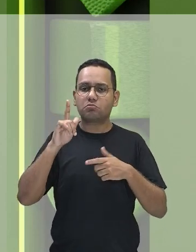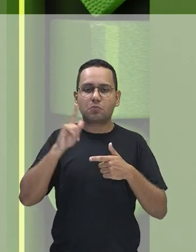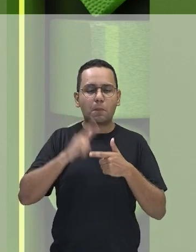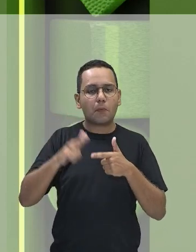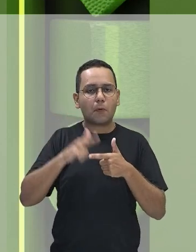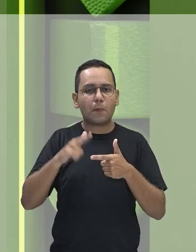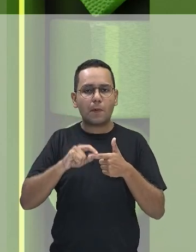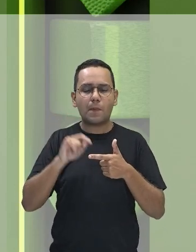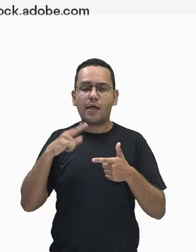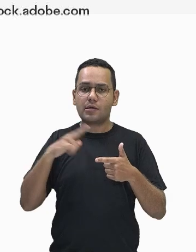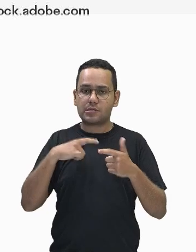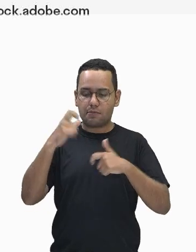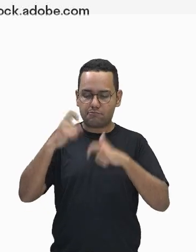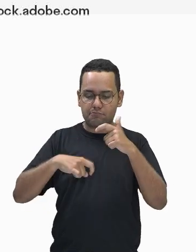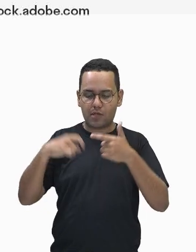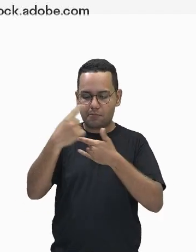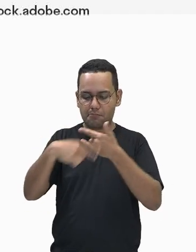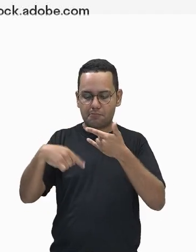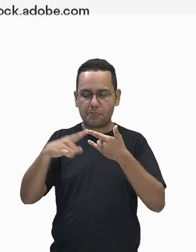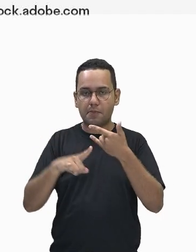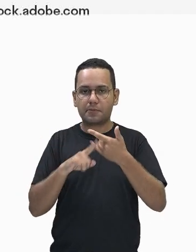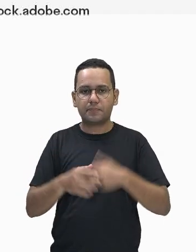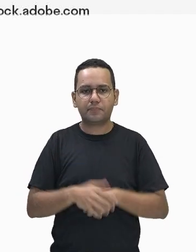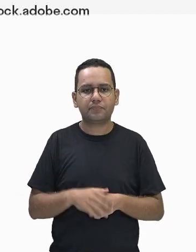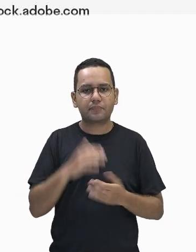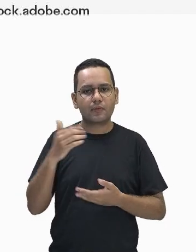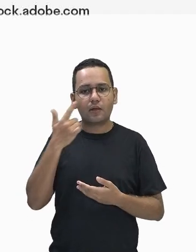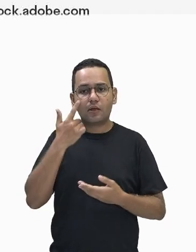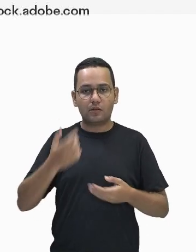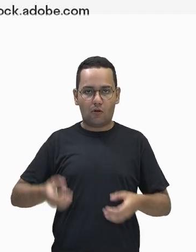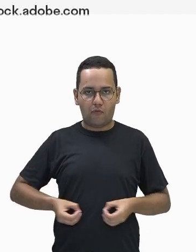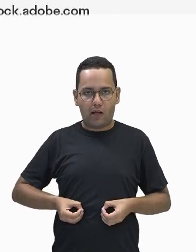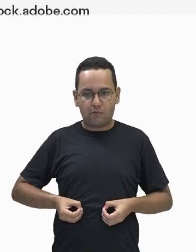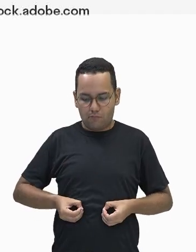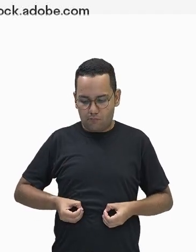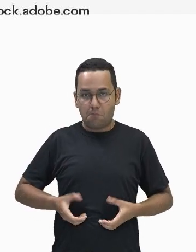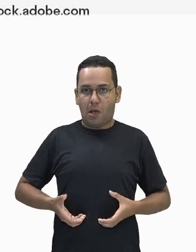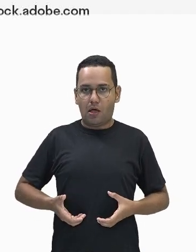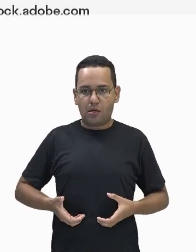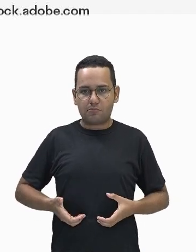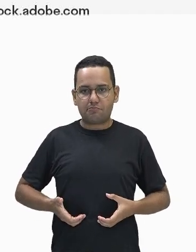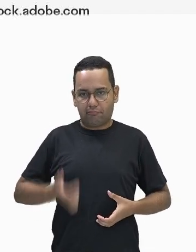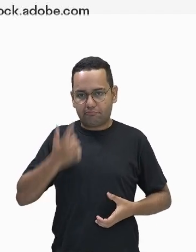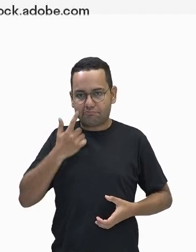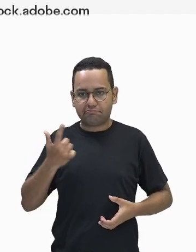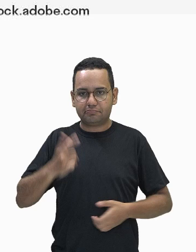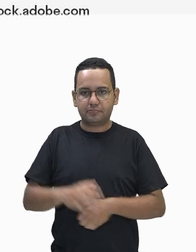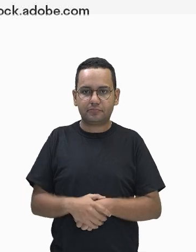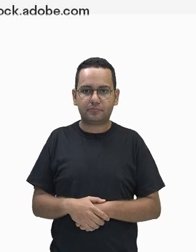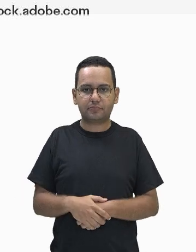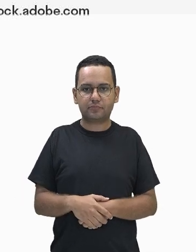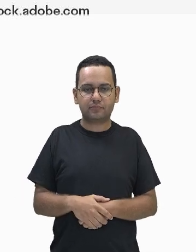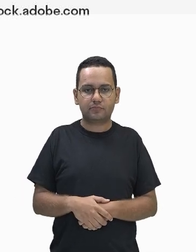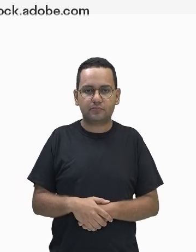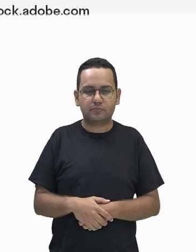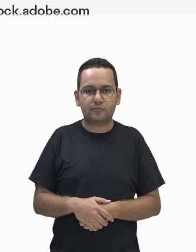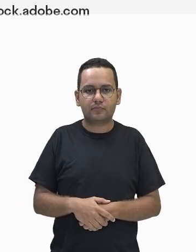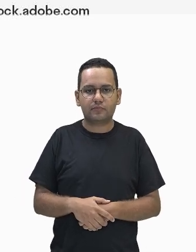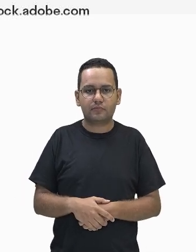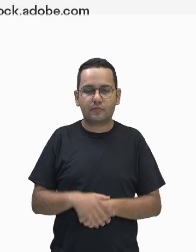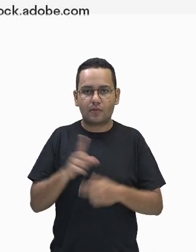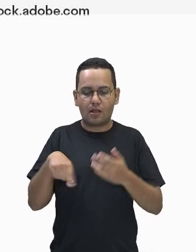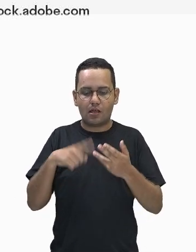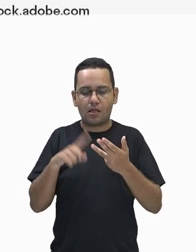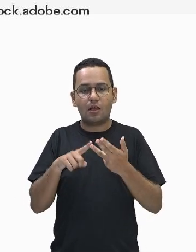feminino é a síndrome dos ovários policísticos. Esse que vocês estão vendo na imagem agora, que eu vou explicar com